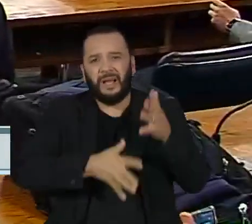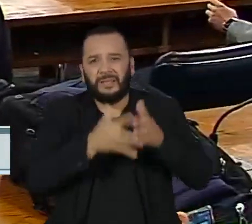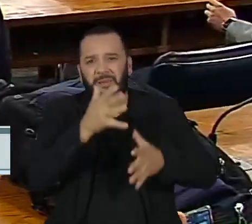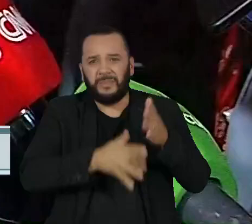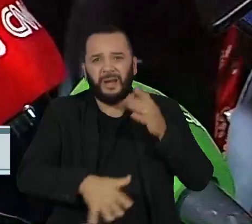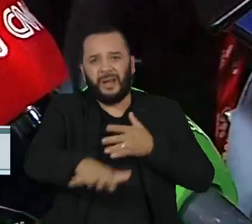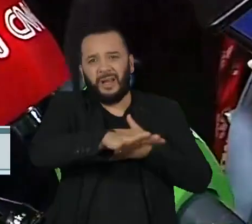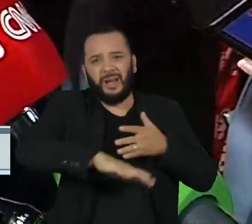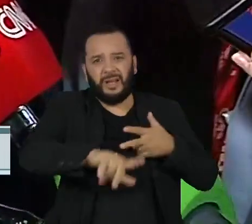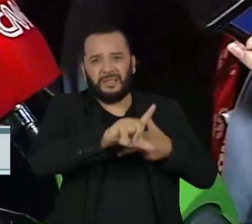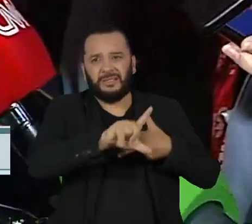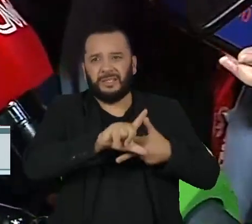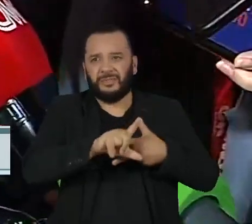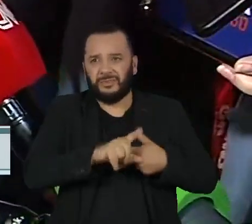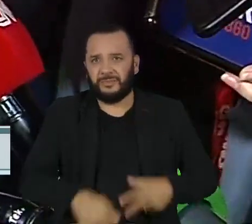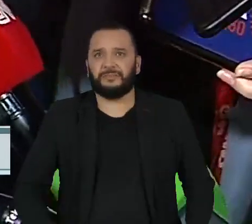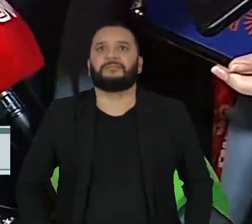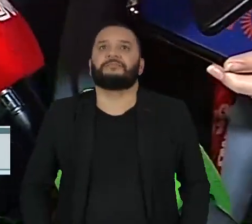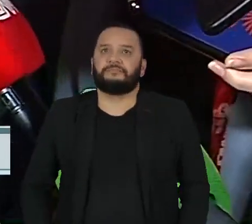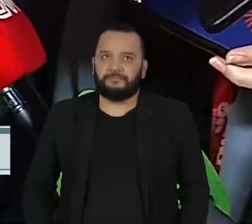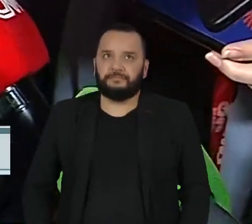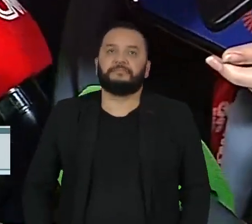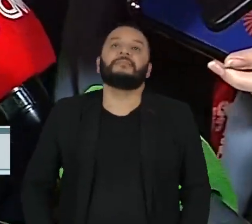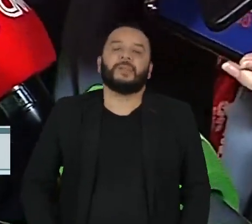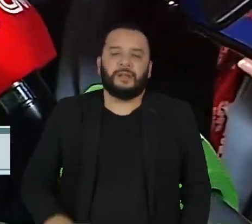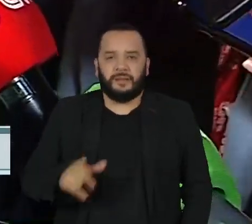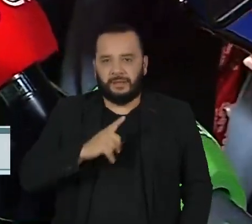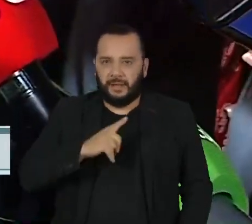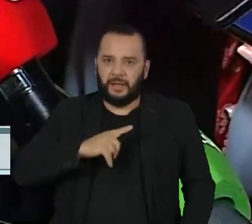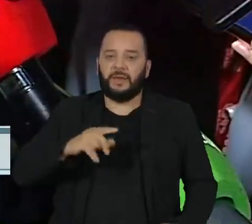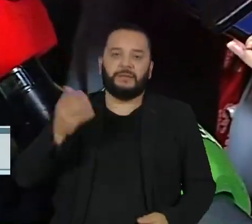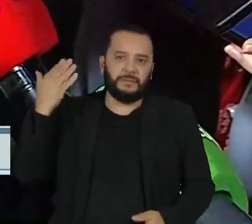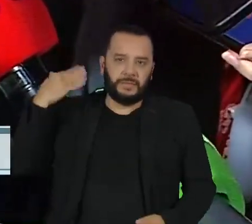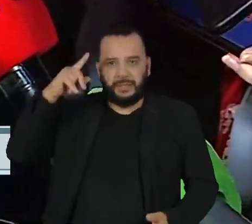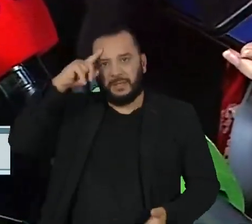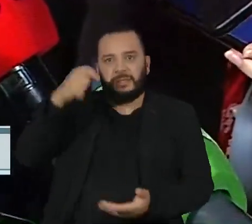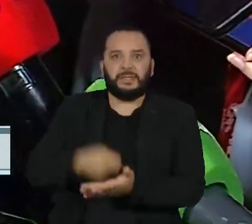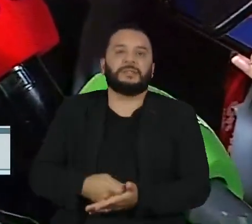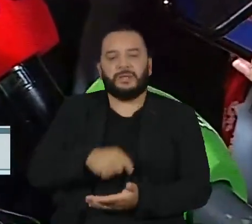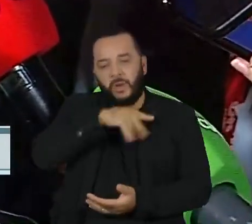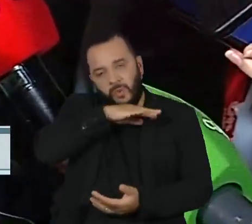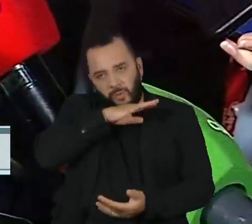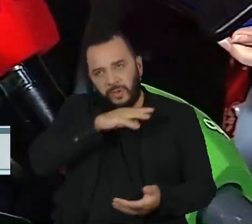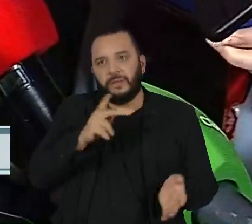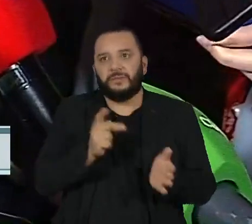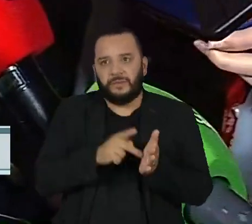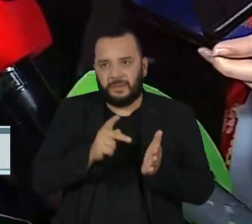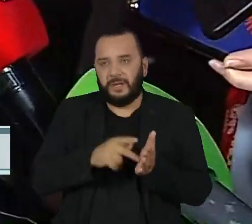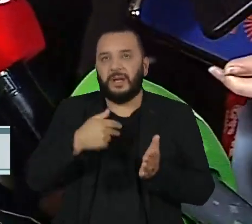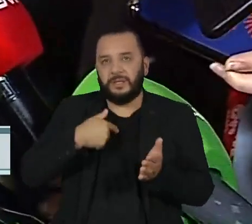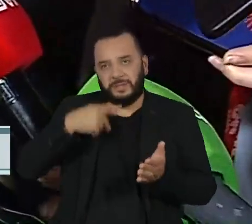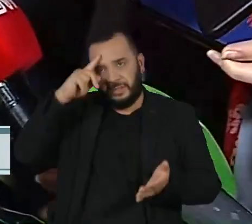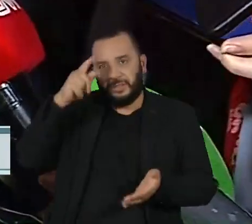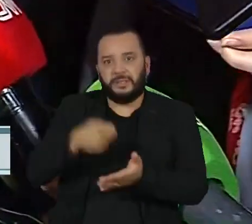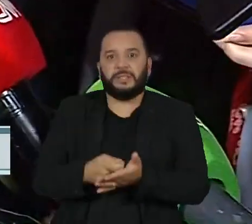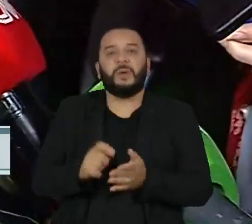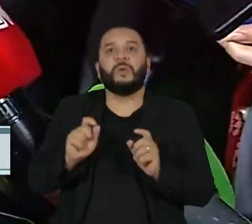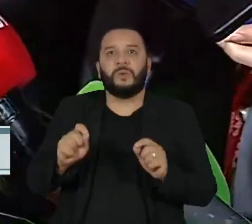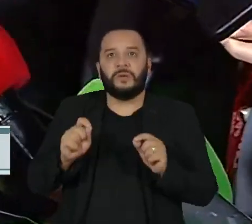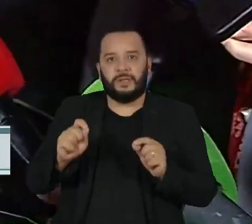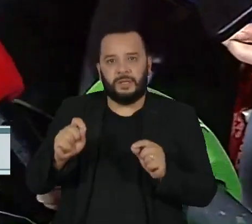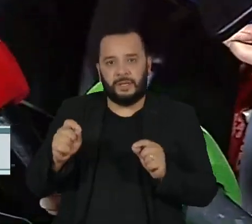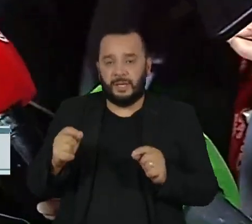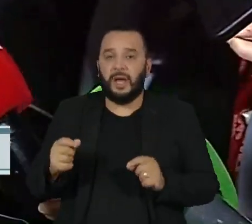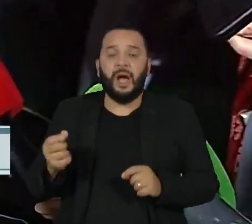Legislativo nós já tivemos aqui decisões que eu também considerei muito ruins que foram as decisões referentes a não vinda